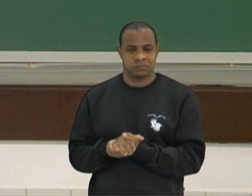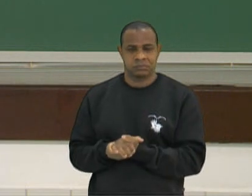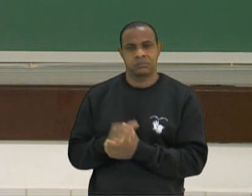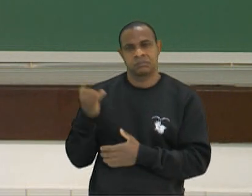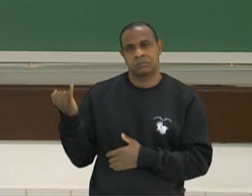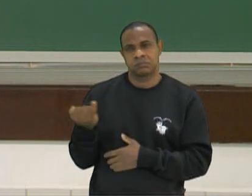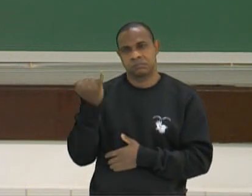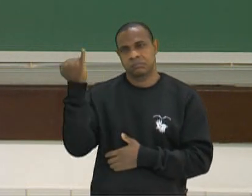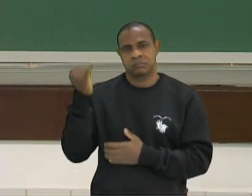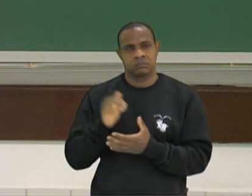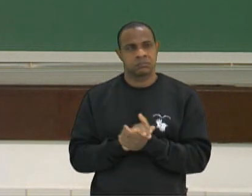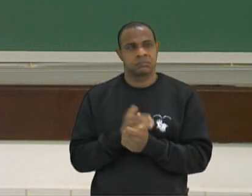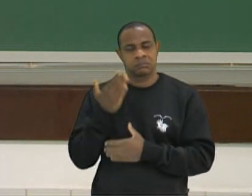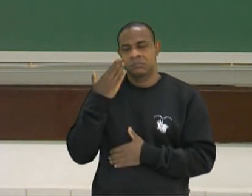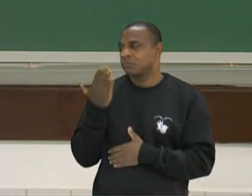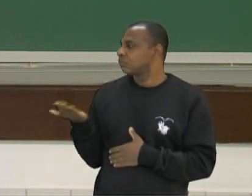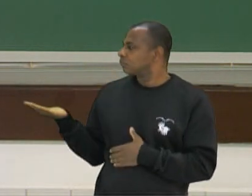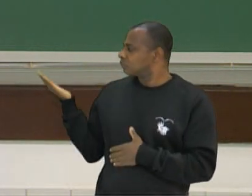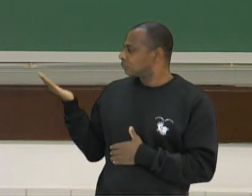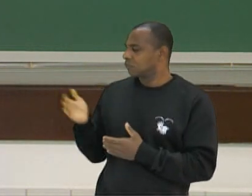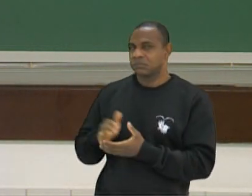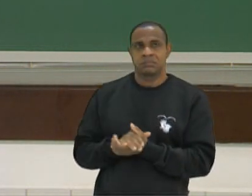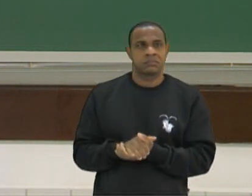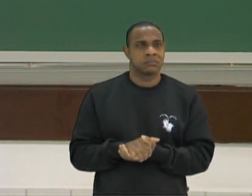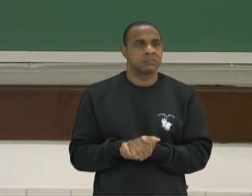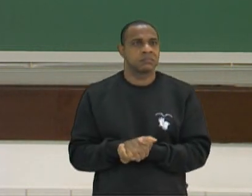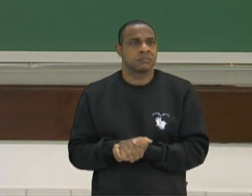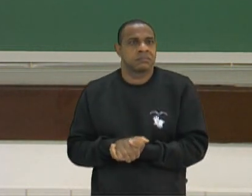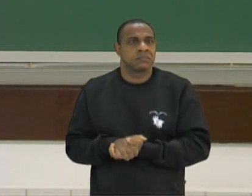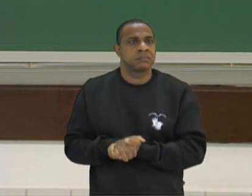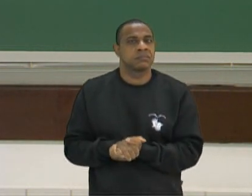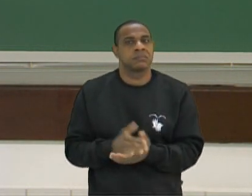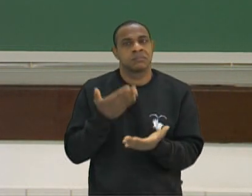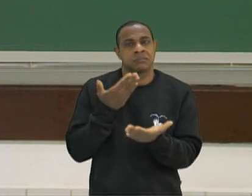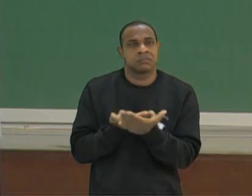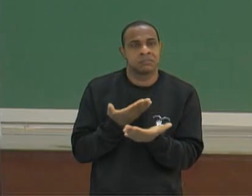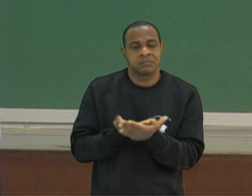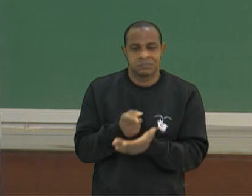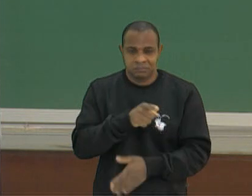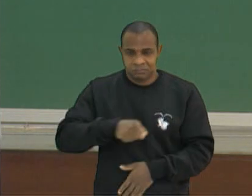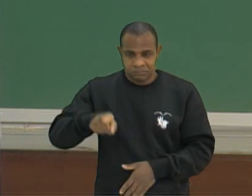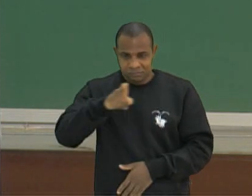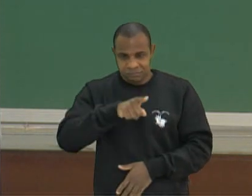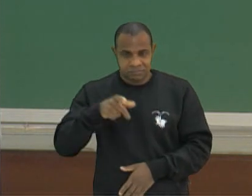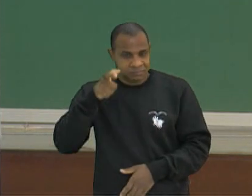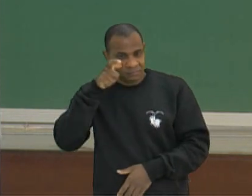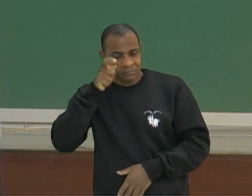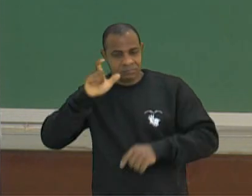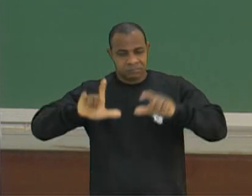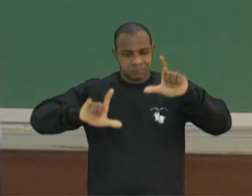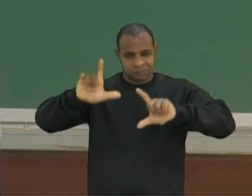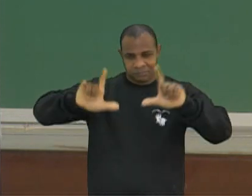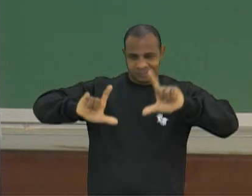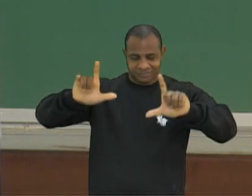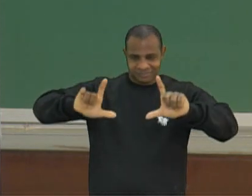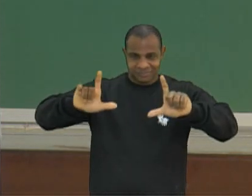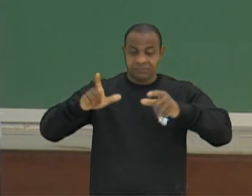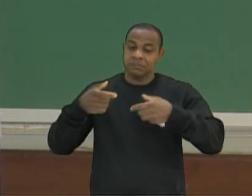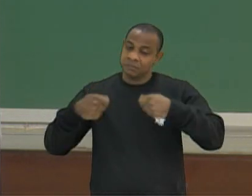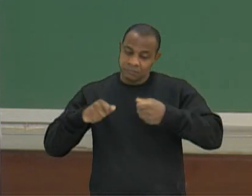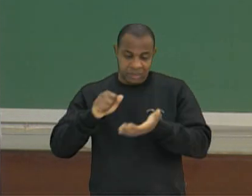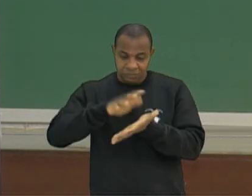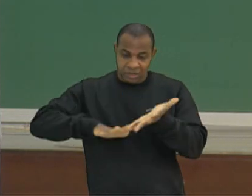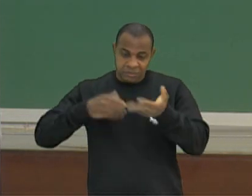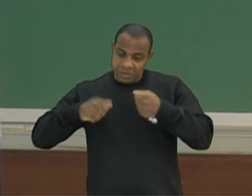importância para vocês ali. Me acompanhem na tela. Aos estudantes que estão assistindo às aulas pela televisão, entreguem as